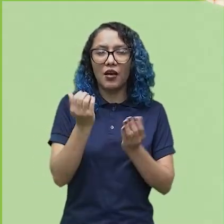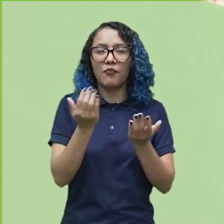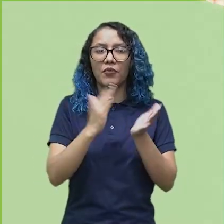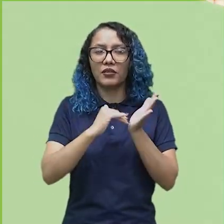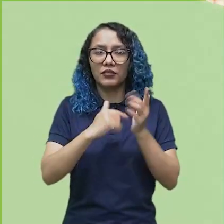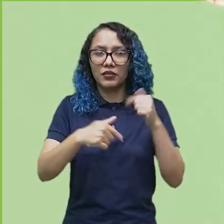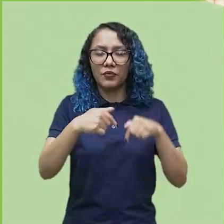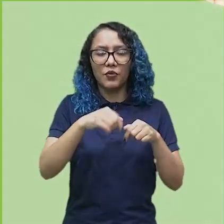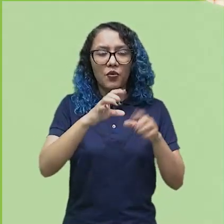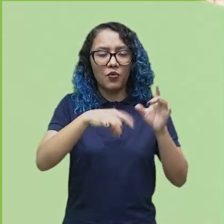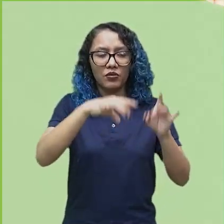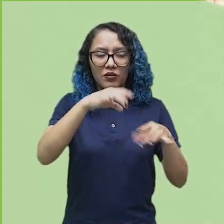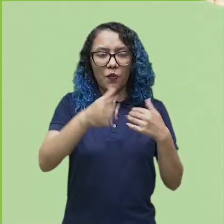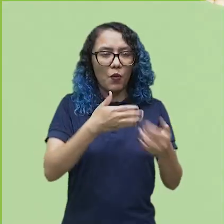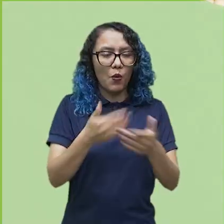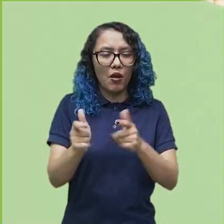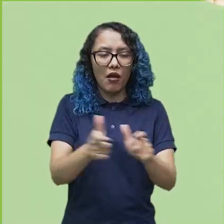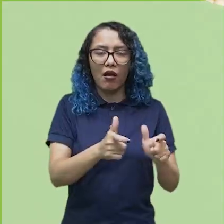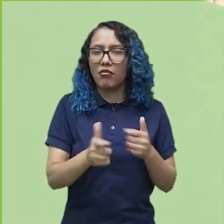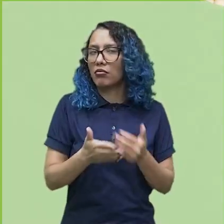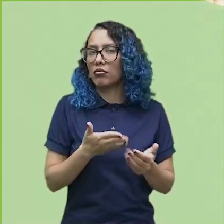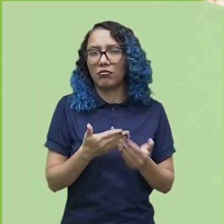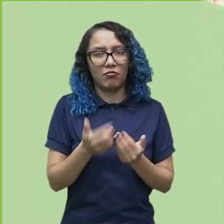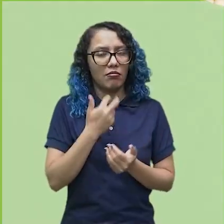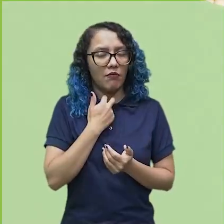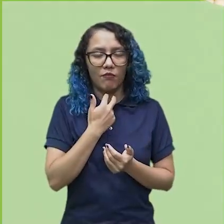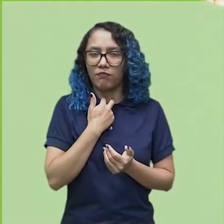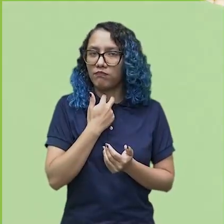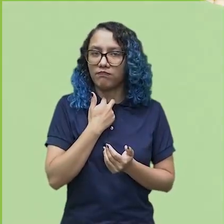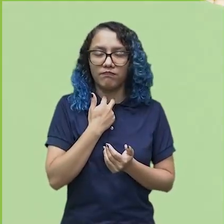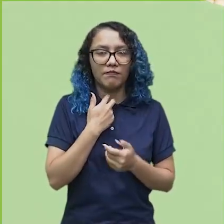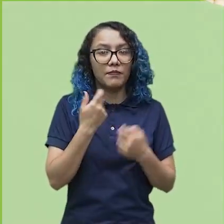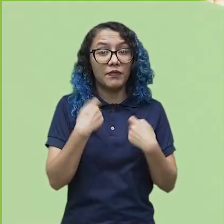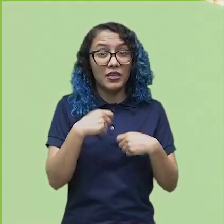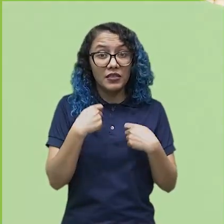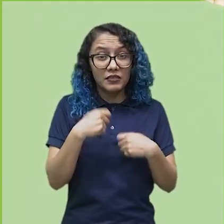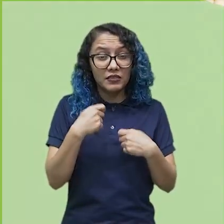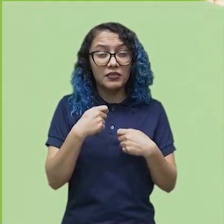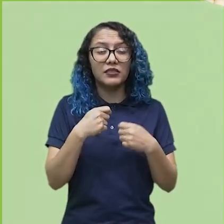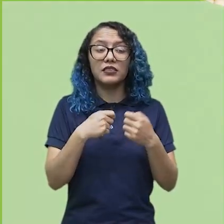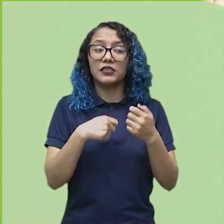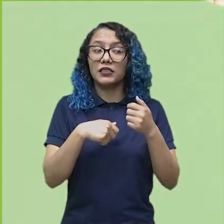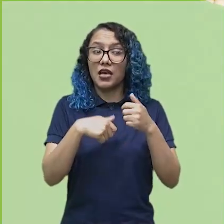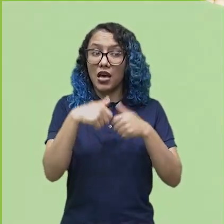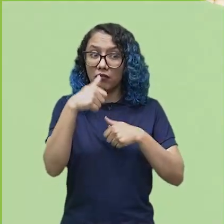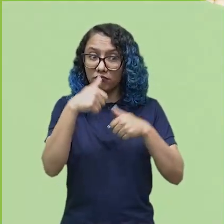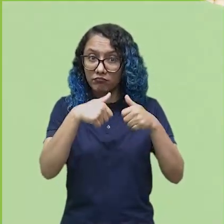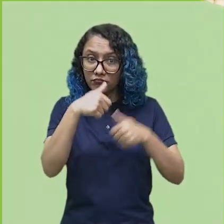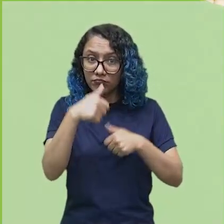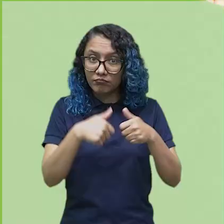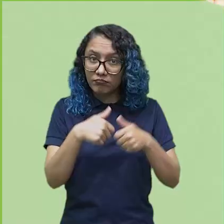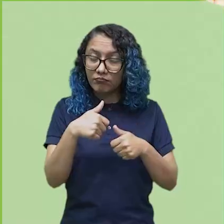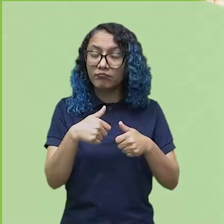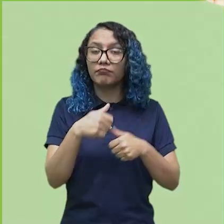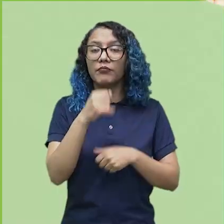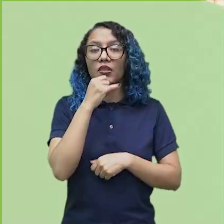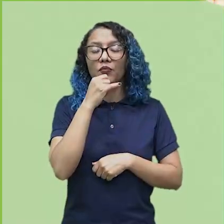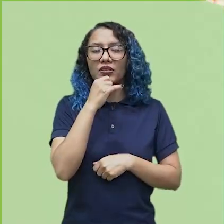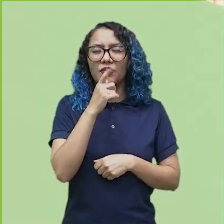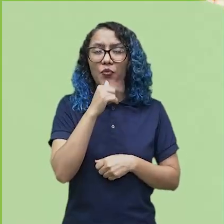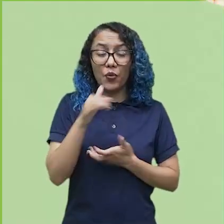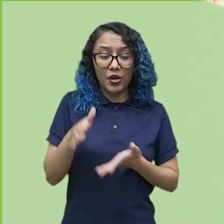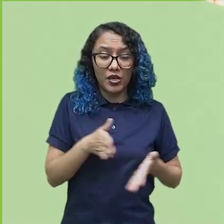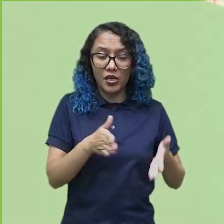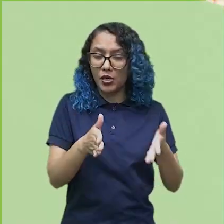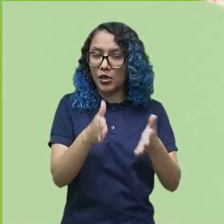por exemplo, não pode ser descartado em qualquer lugar. Ele precisa ali dessa análise, por exemplo, não pode ser descartado no